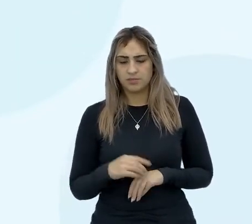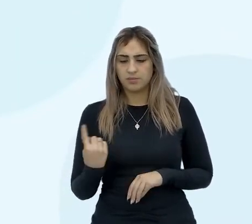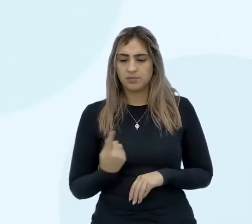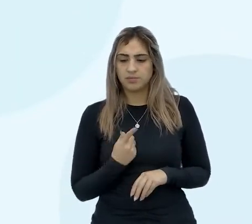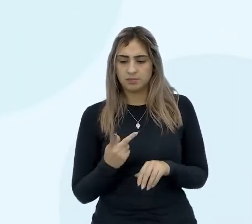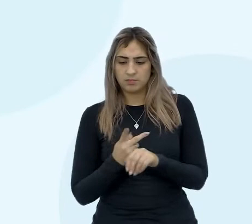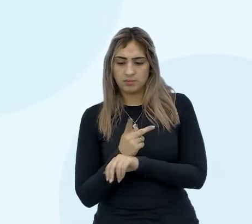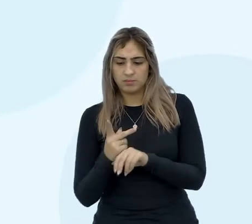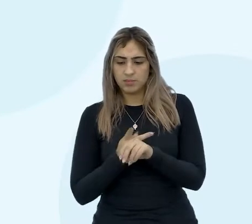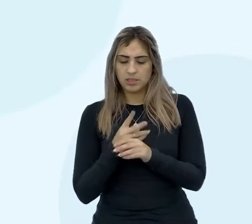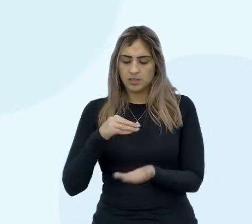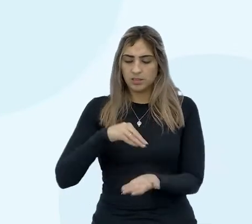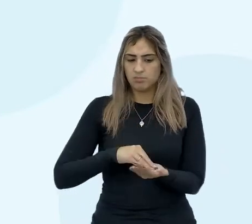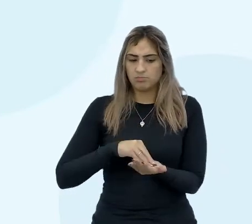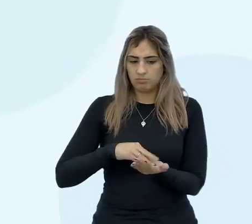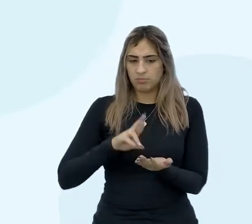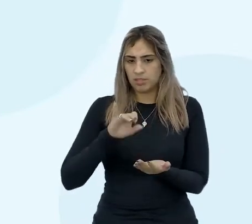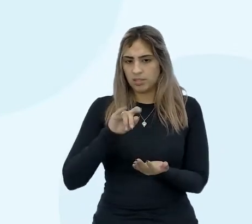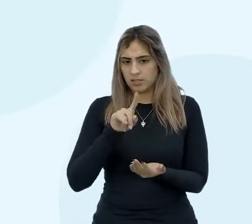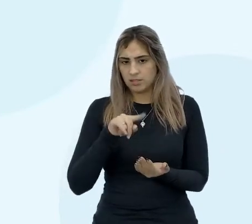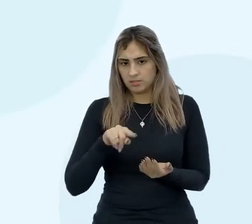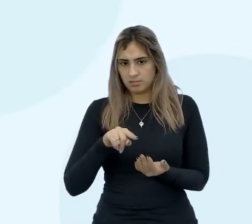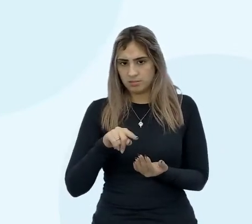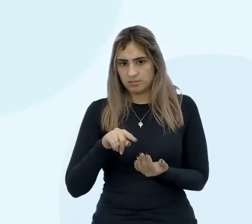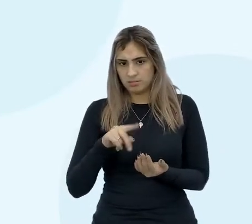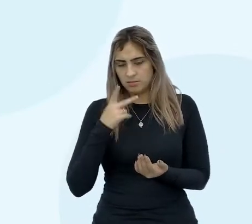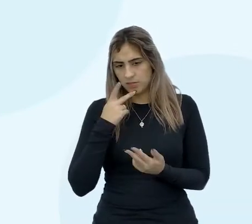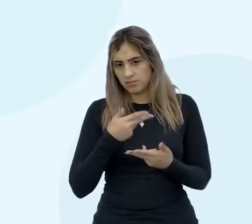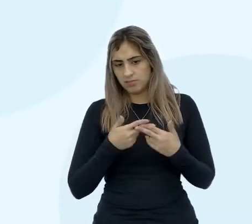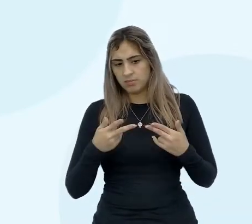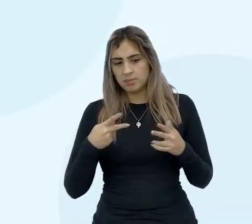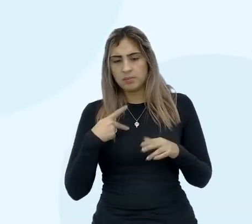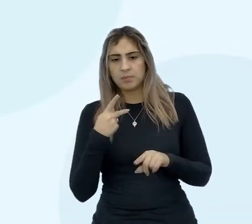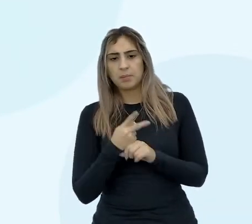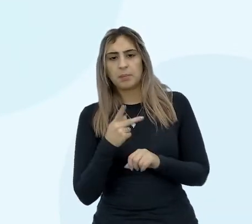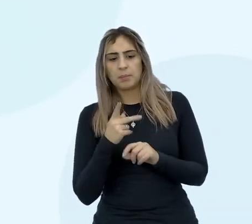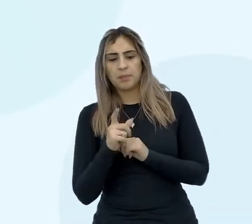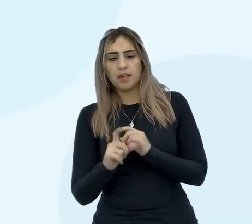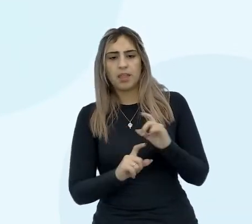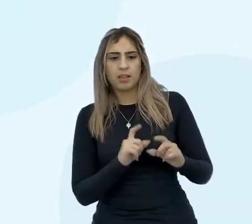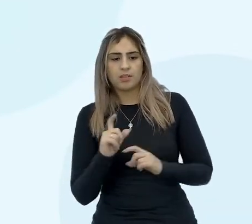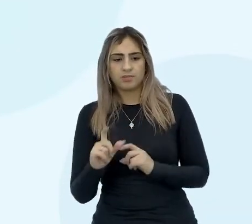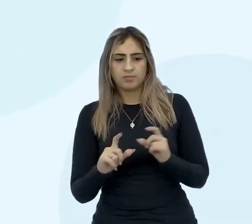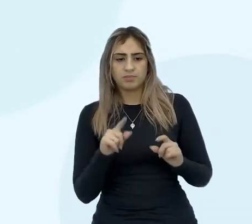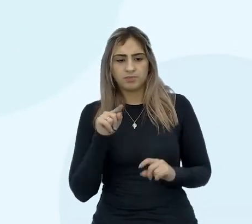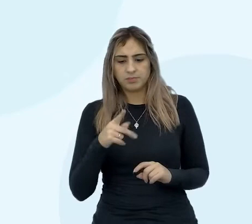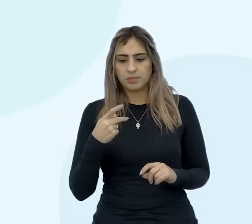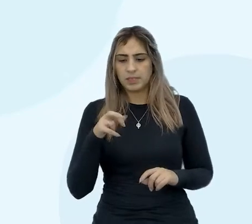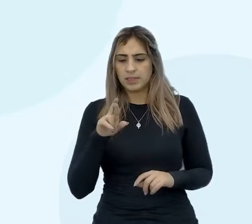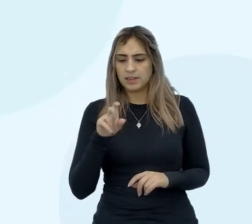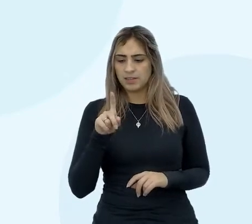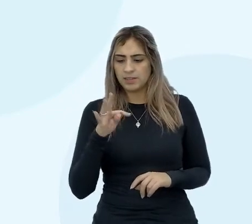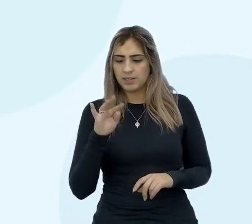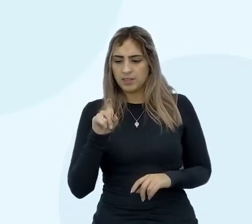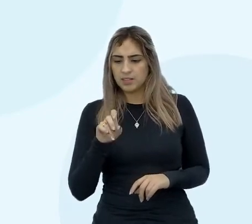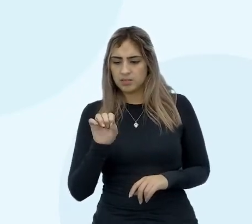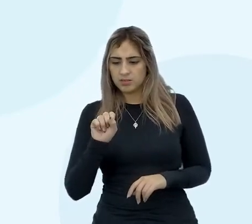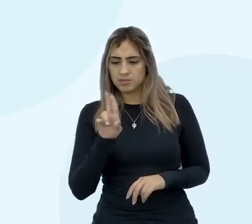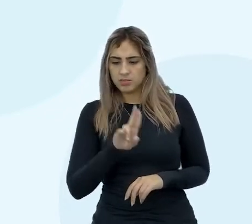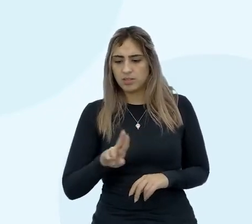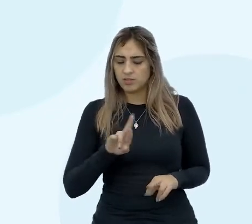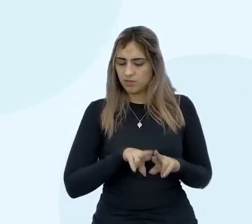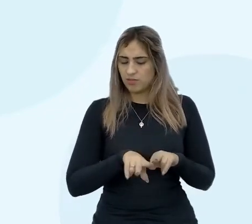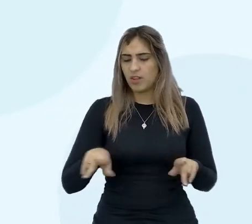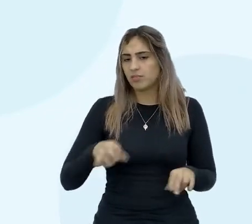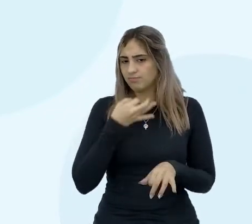pega essa raiz, e isso eu tô falando de radical de palavras, né, de prefixos. E esses prefixos, eles são usados em vários